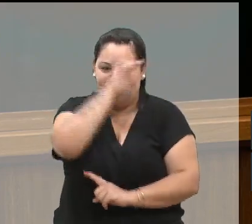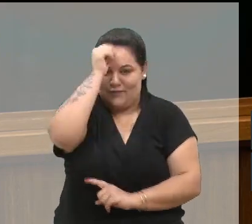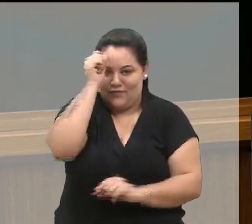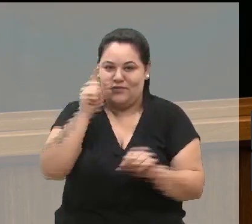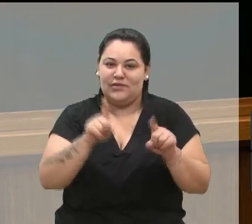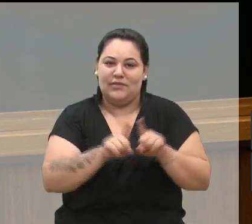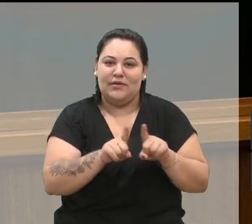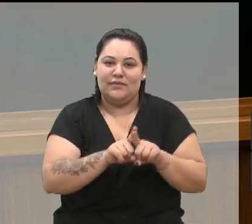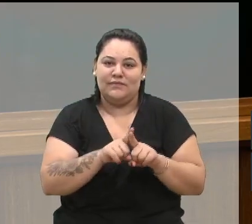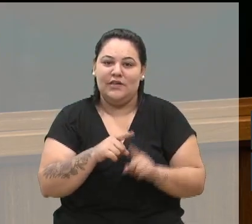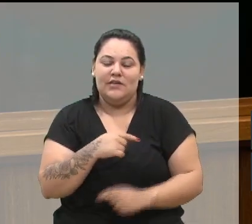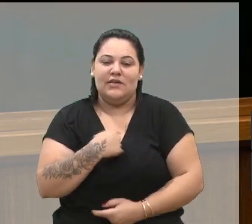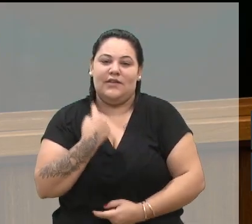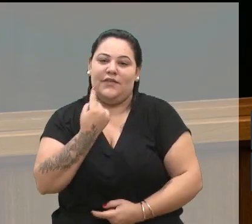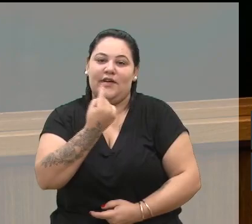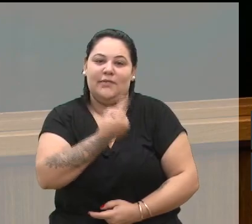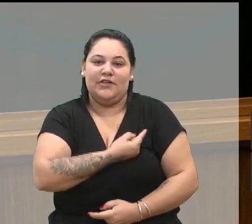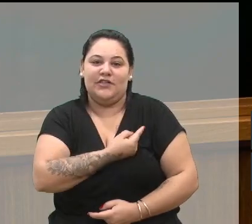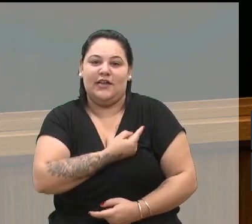nós fizemos a